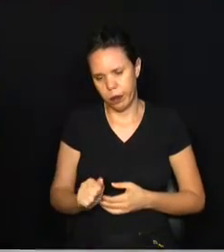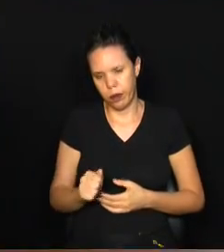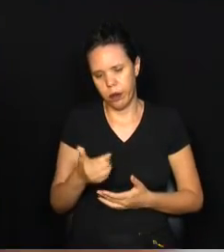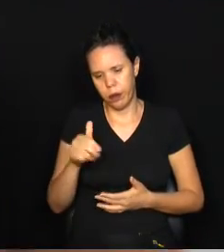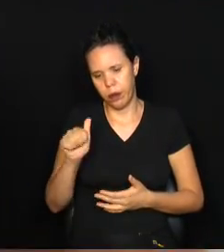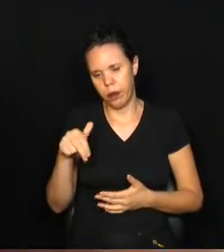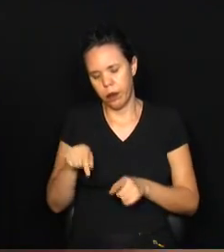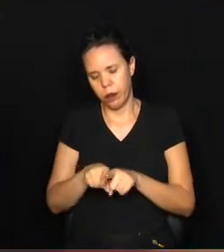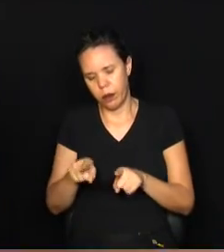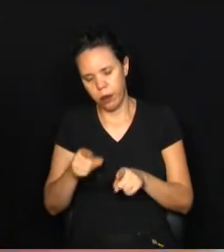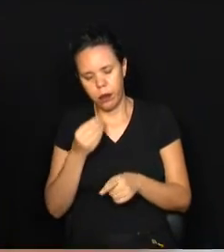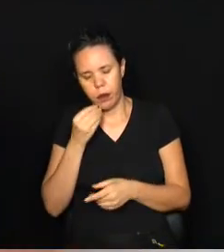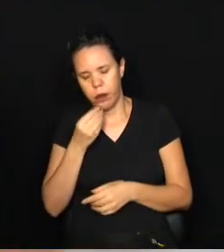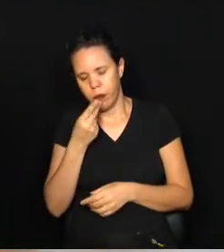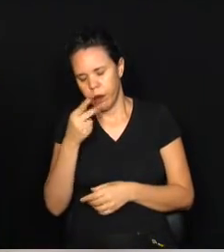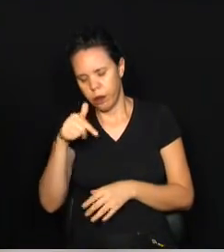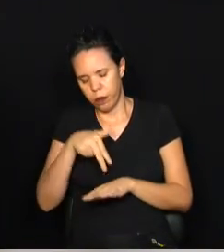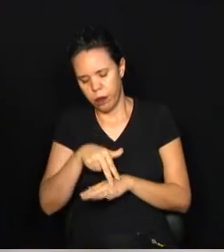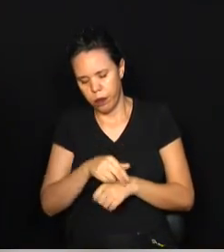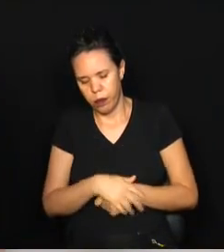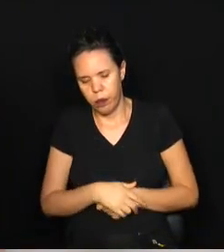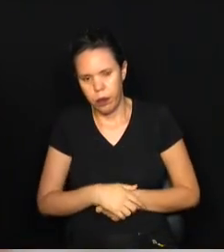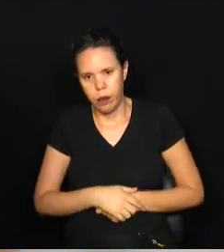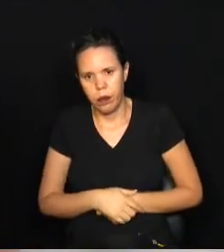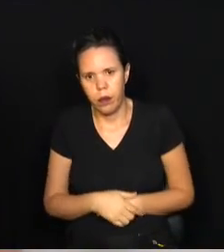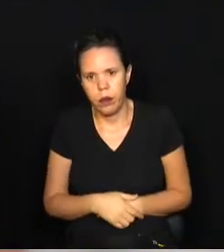pela oportunidade de a gente estar falando aqui.